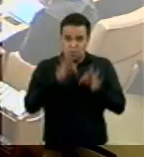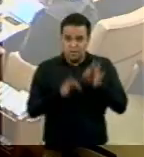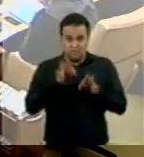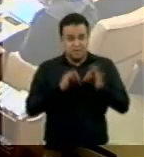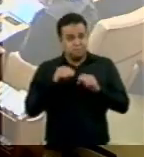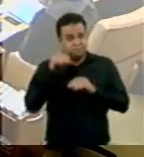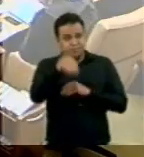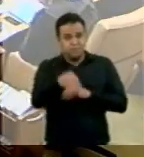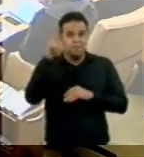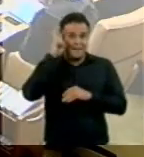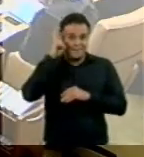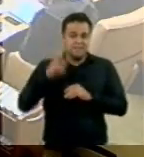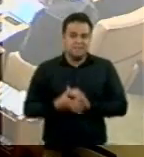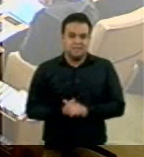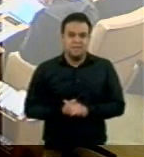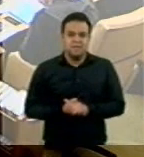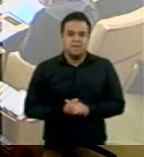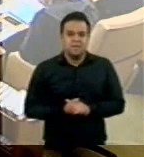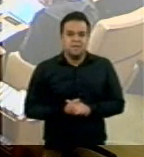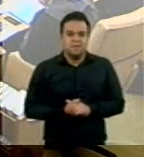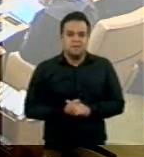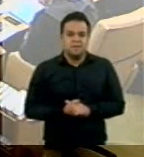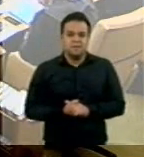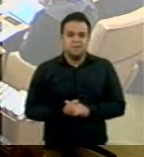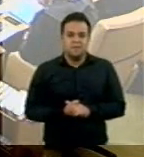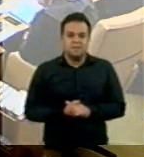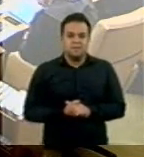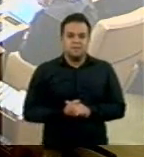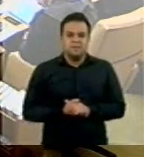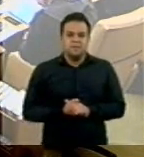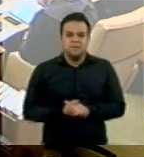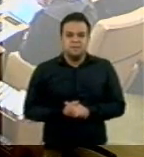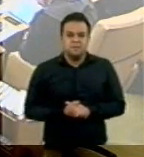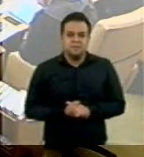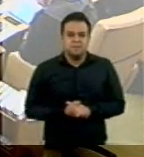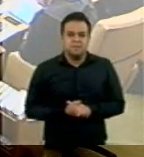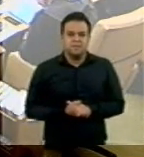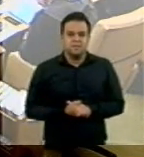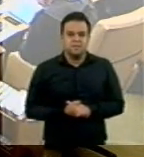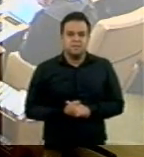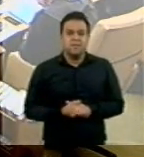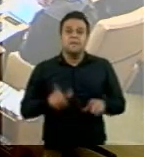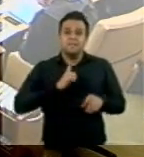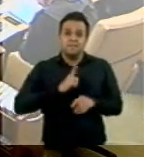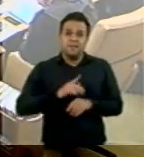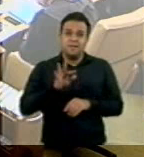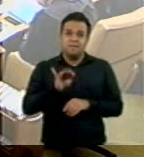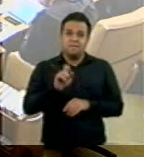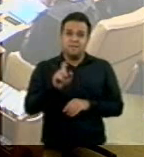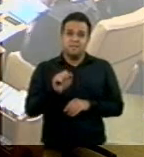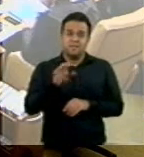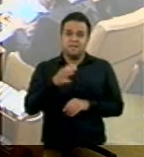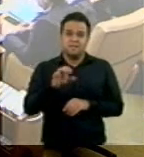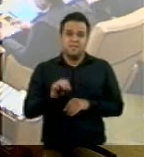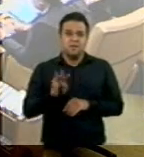Vossa Excelência, passaremos para a quinta. Por isso ficou sem pauta. Presidente, eu também tenho duas pendências: fixação da tese da ficha limpa e o